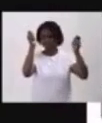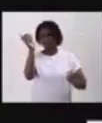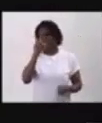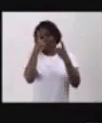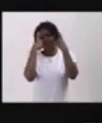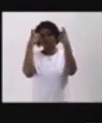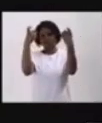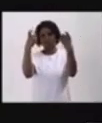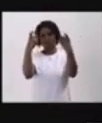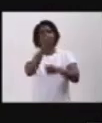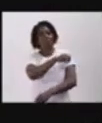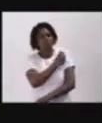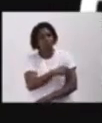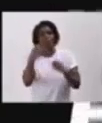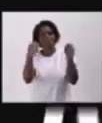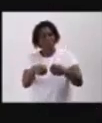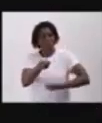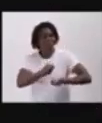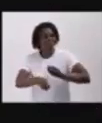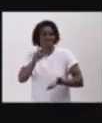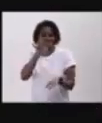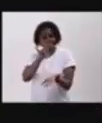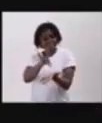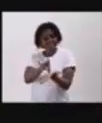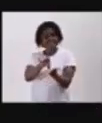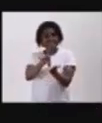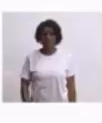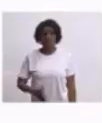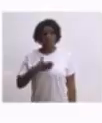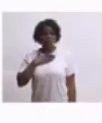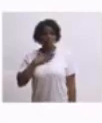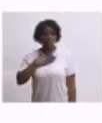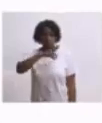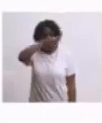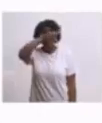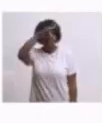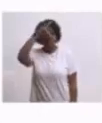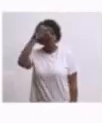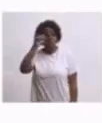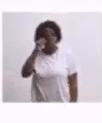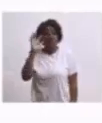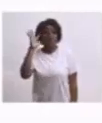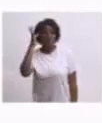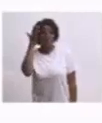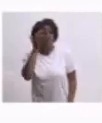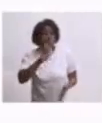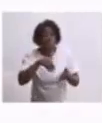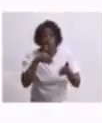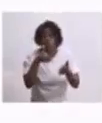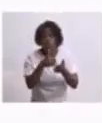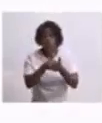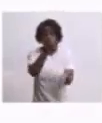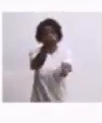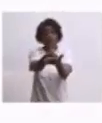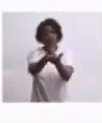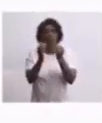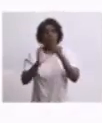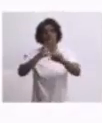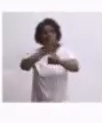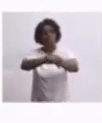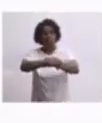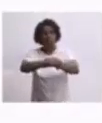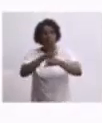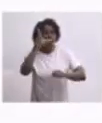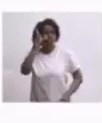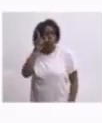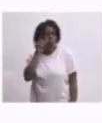agitador, nem de agressor. O Rio precisa de um gestor. Comigo, a Prefeitura vai tomar todas as medidas para garantir